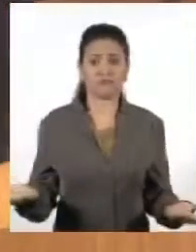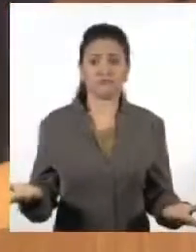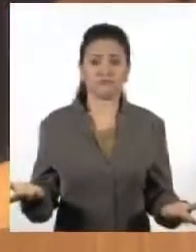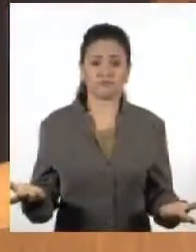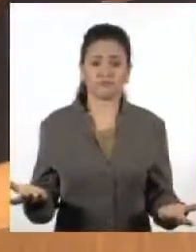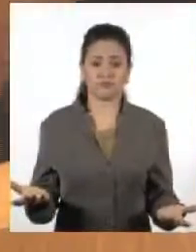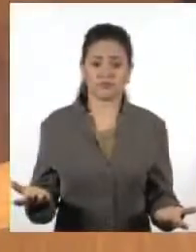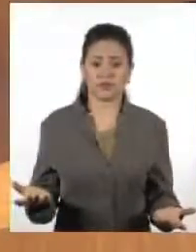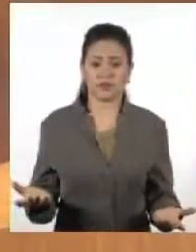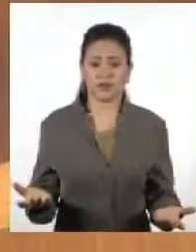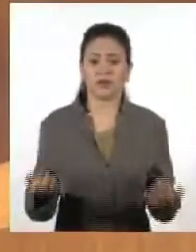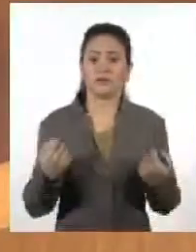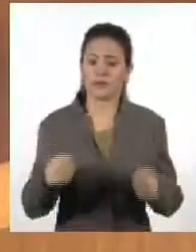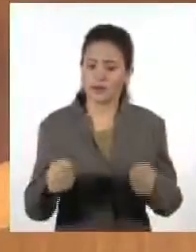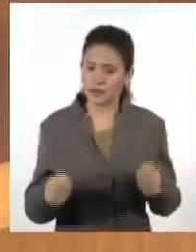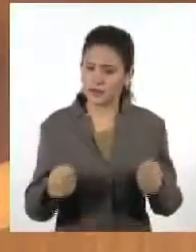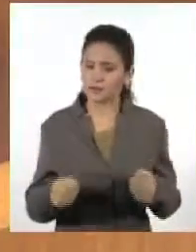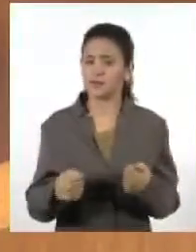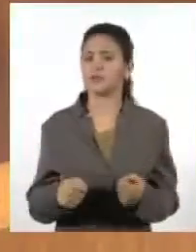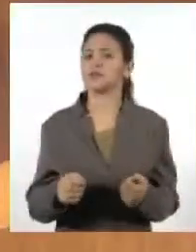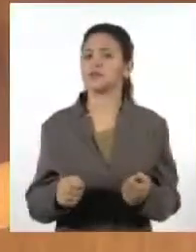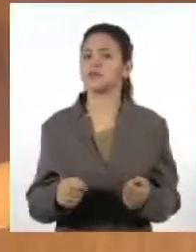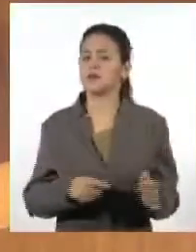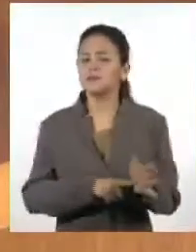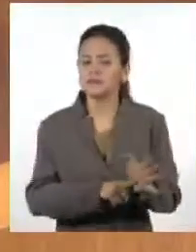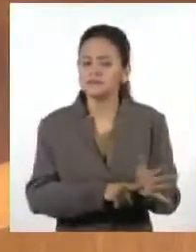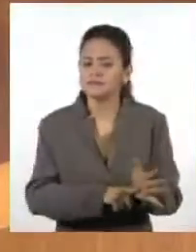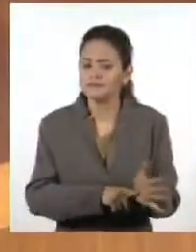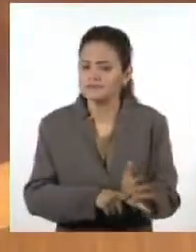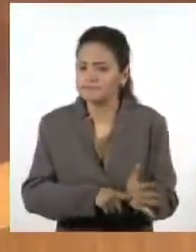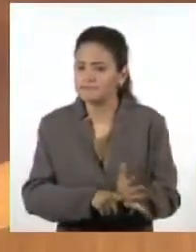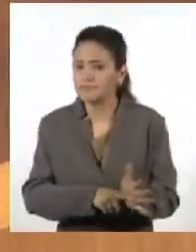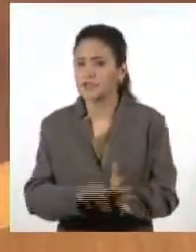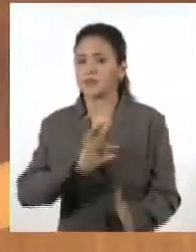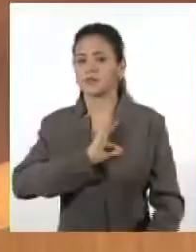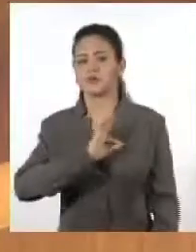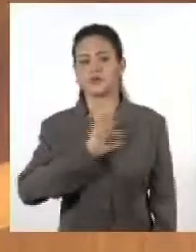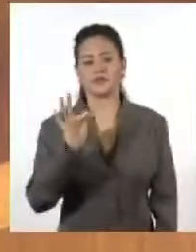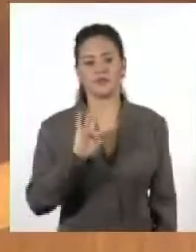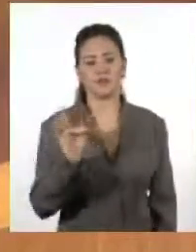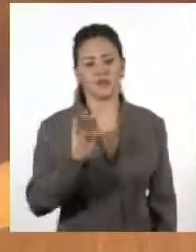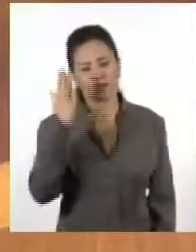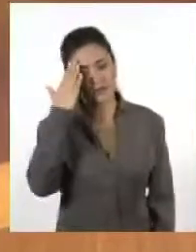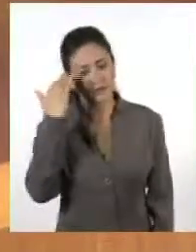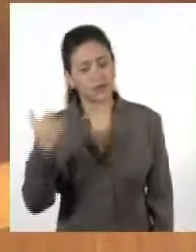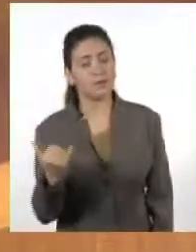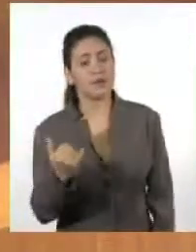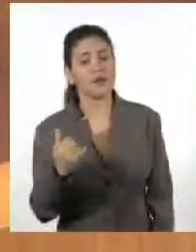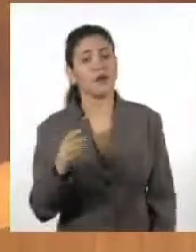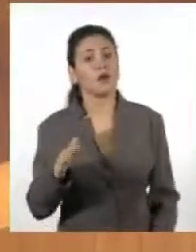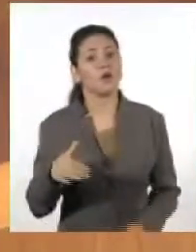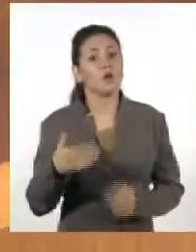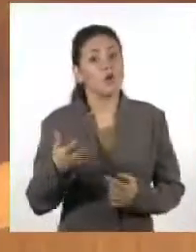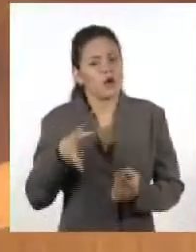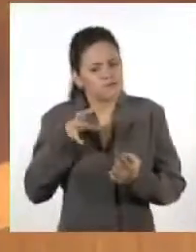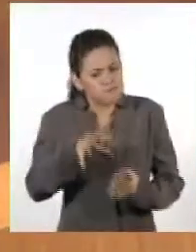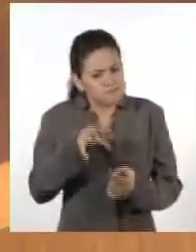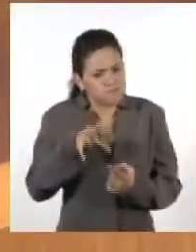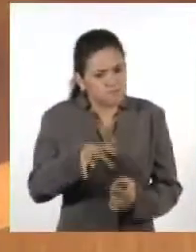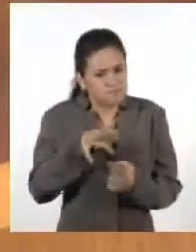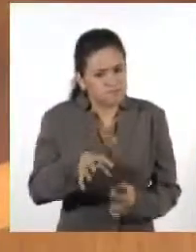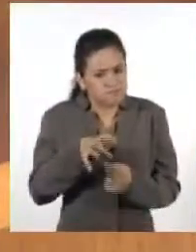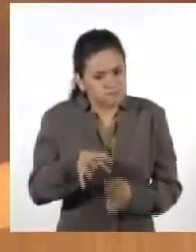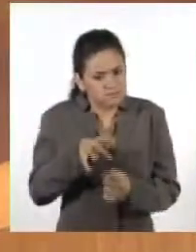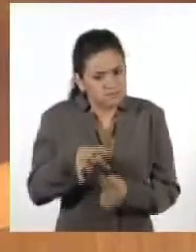para saber as agressões verbais as ameaças que foram feitas aos indígenas